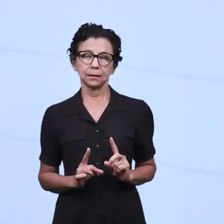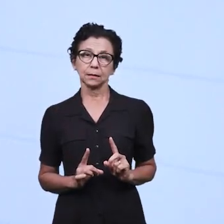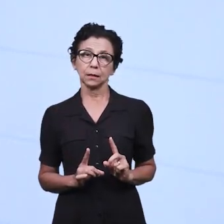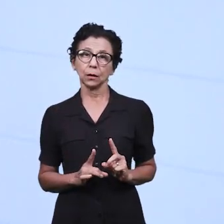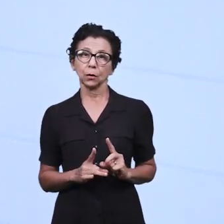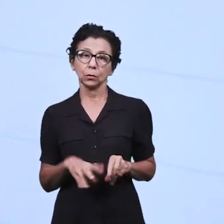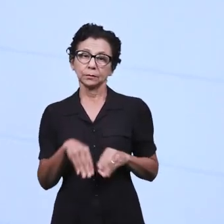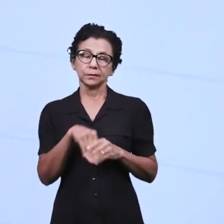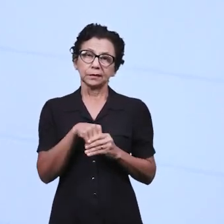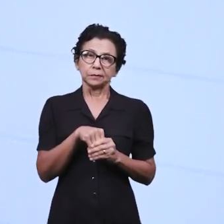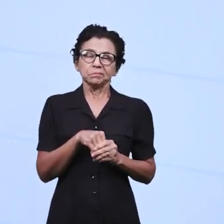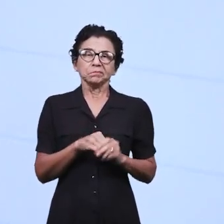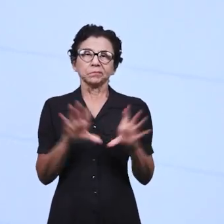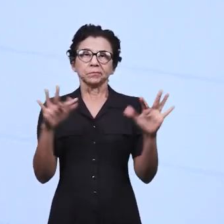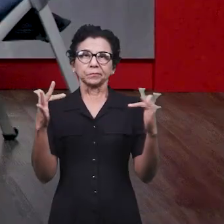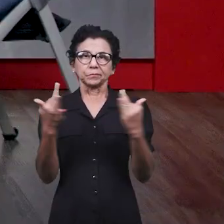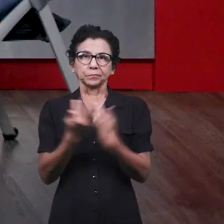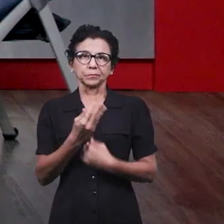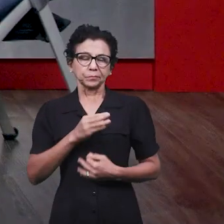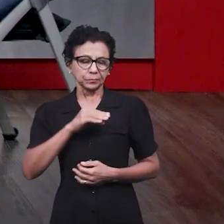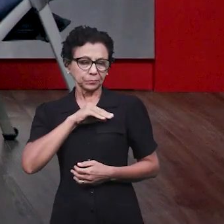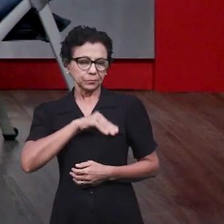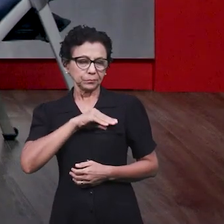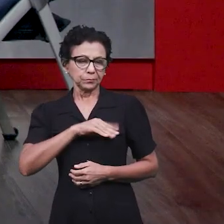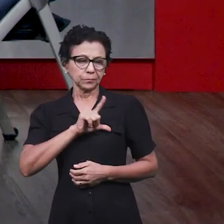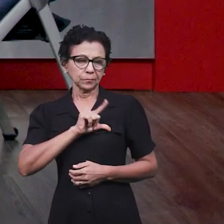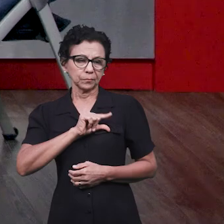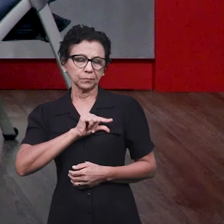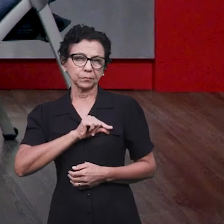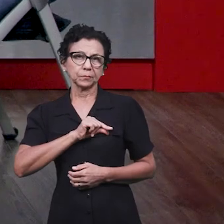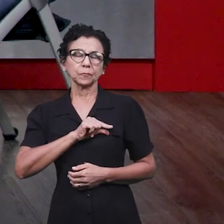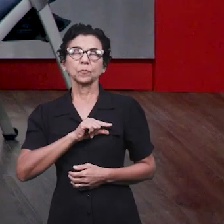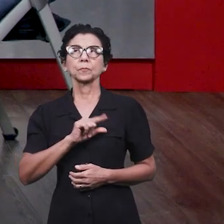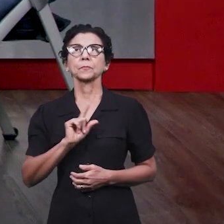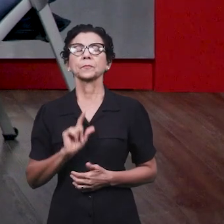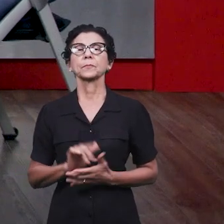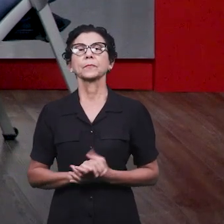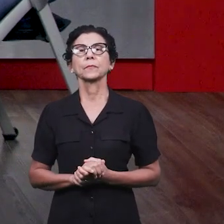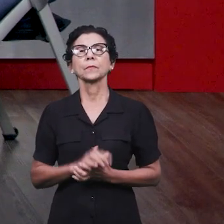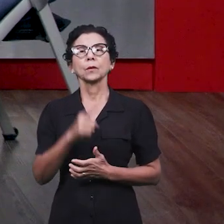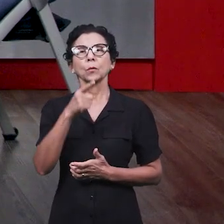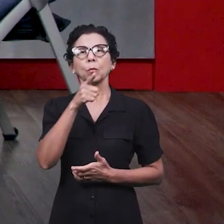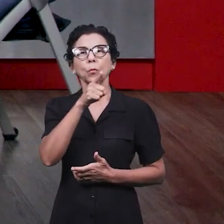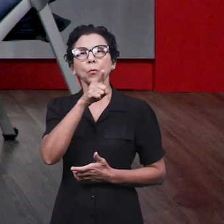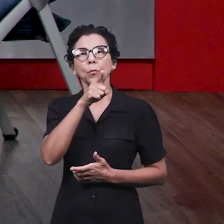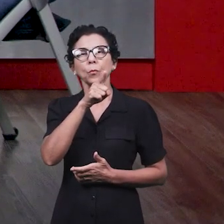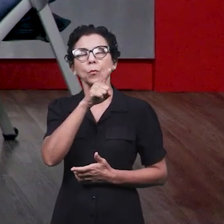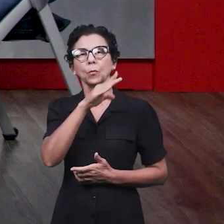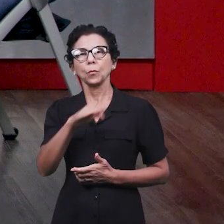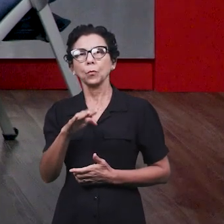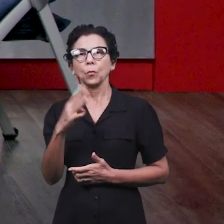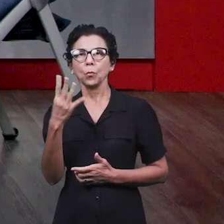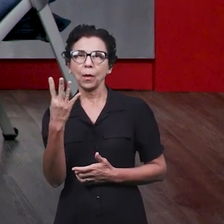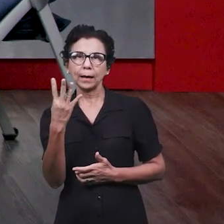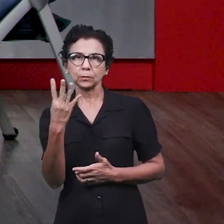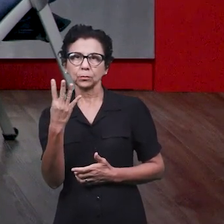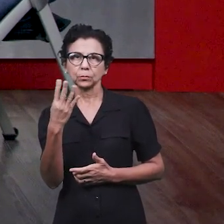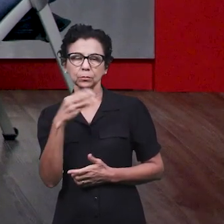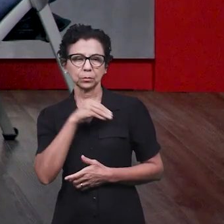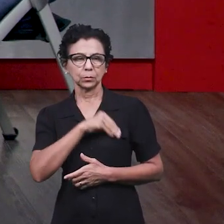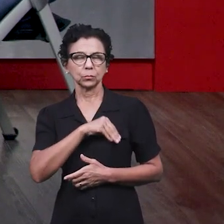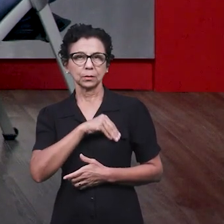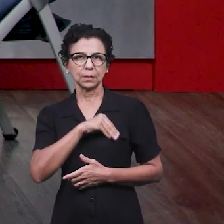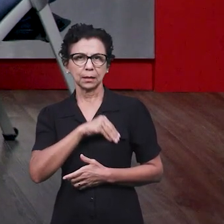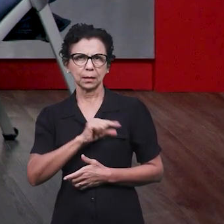família de baixa renda. Qual que é o critério para estabelecer a questão da baixa renda? Baixa renda é 1/4 do salário mínimo por pessoa. E isso pode